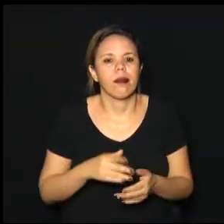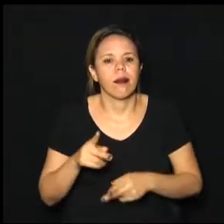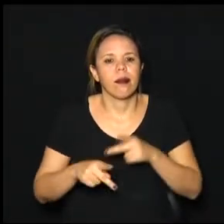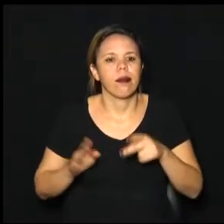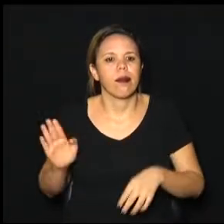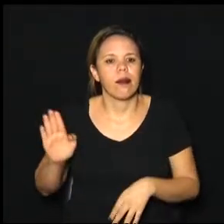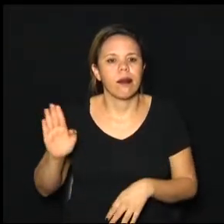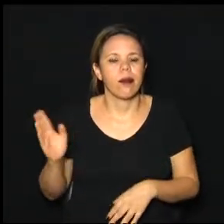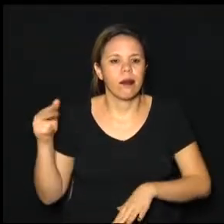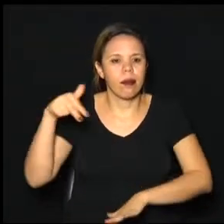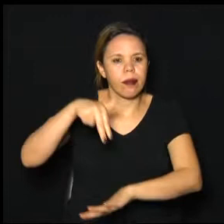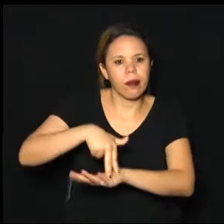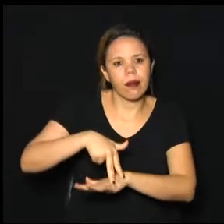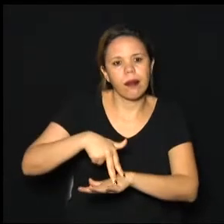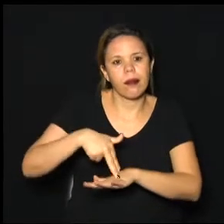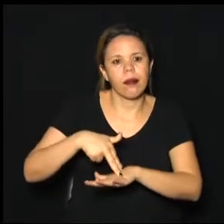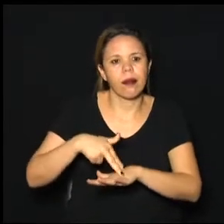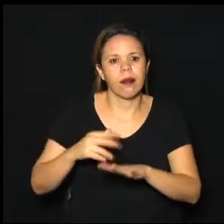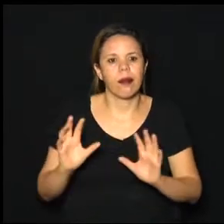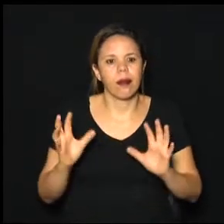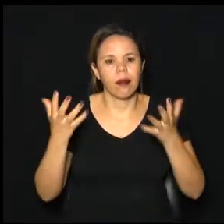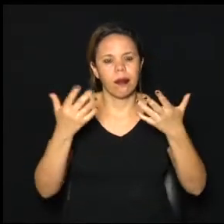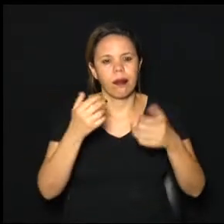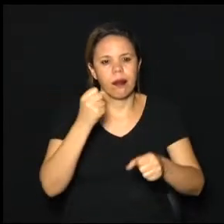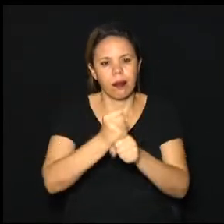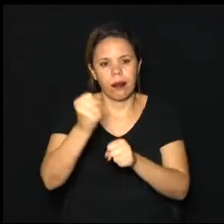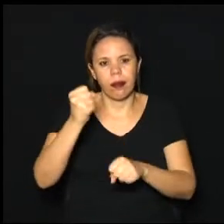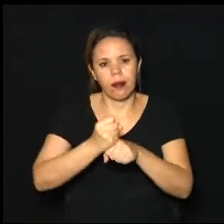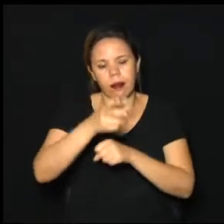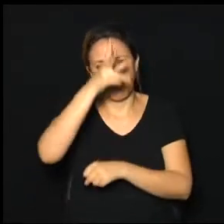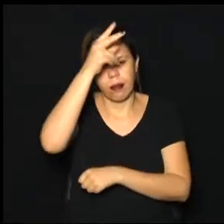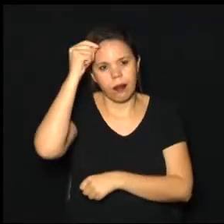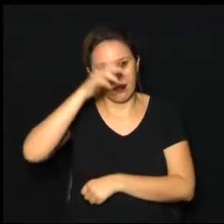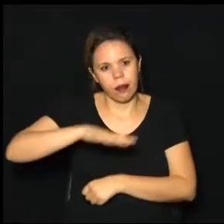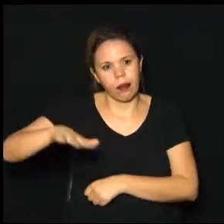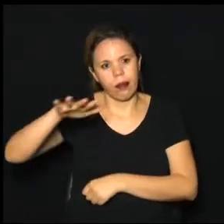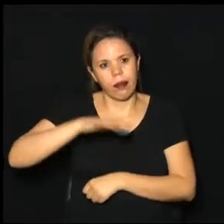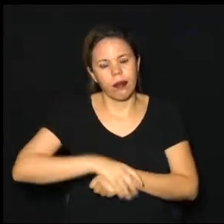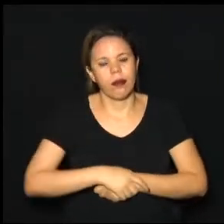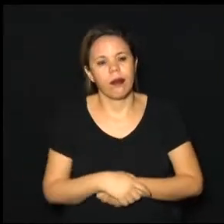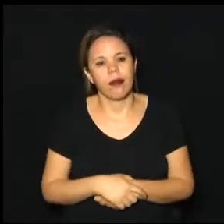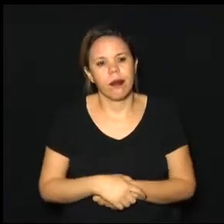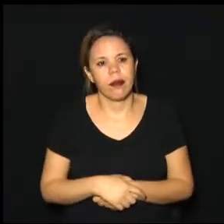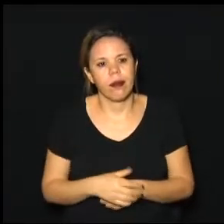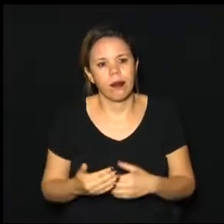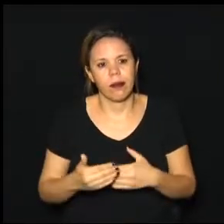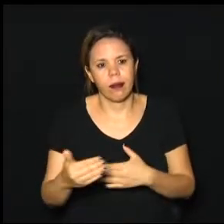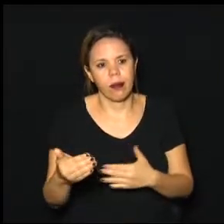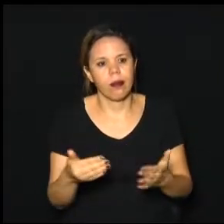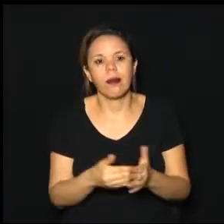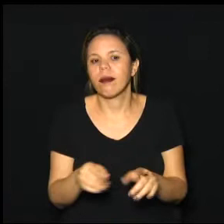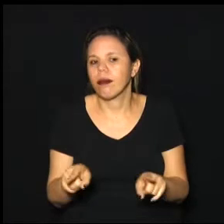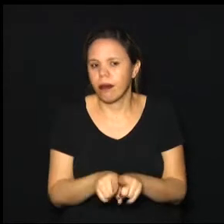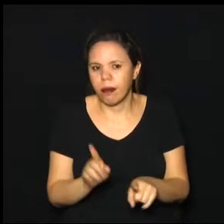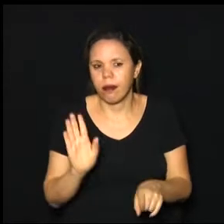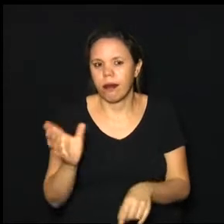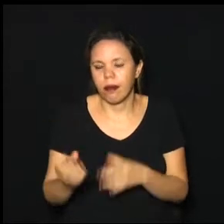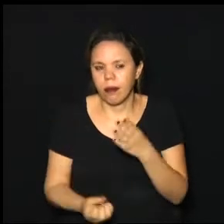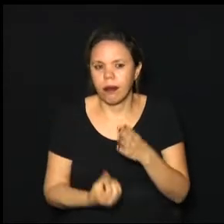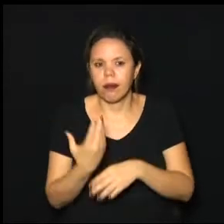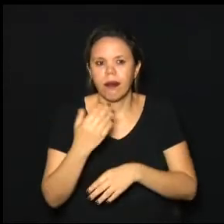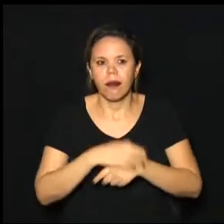pré-candidatos comparecerem em inaugurações de obras públicas. Tá? Esse prazo também já teria